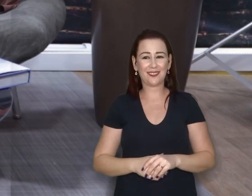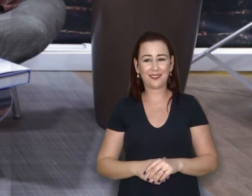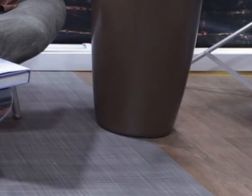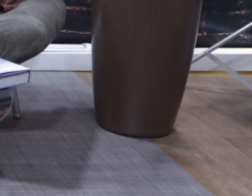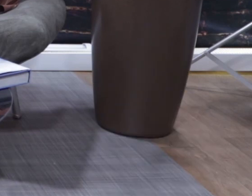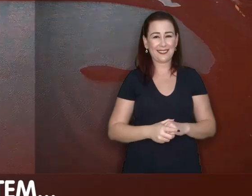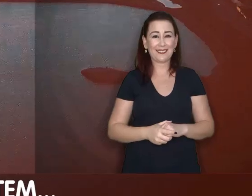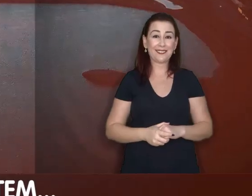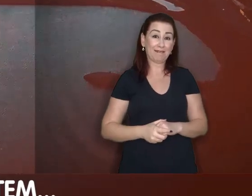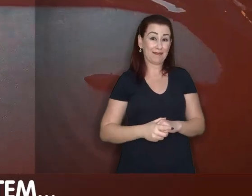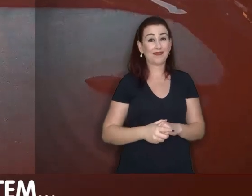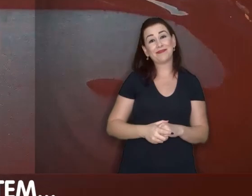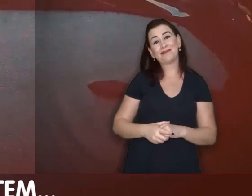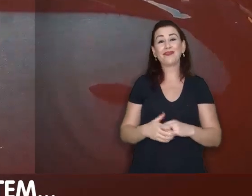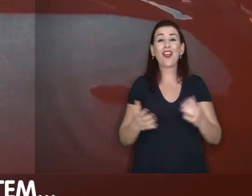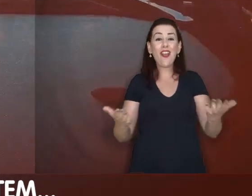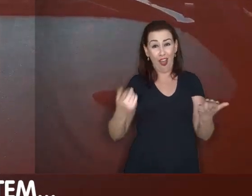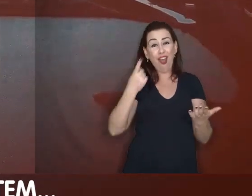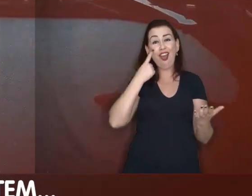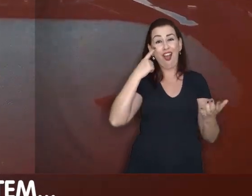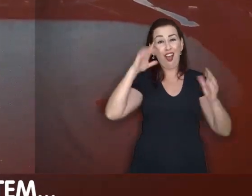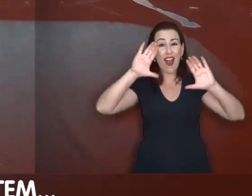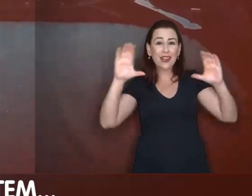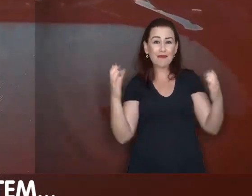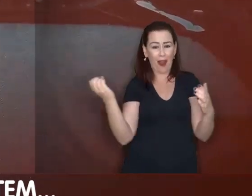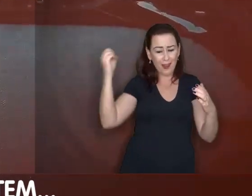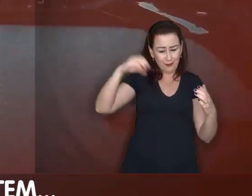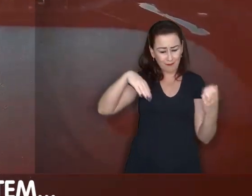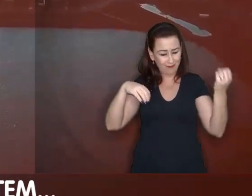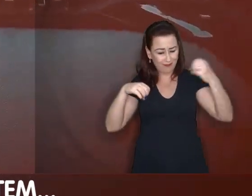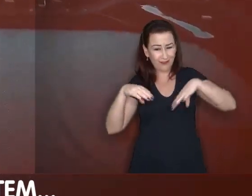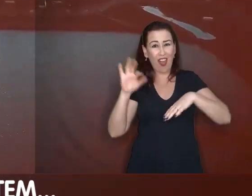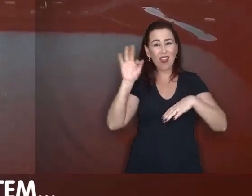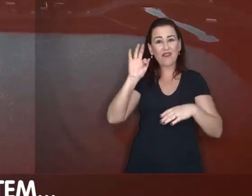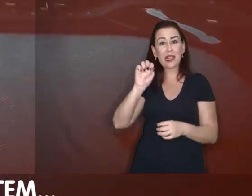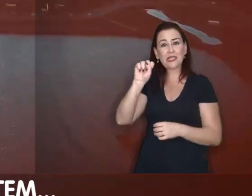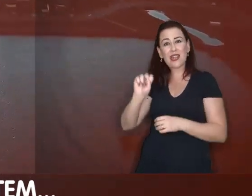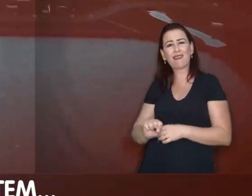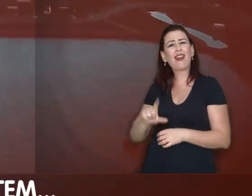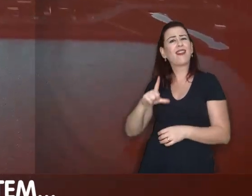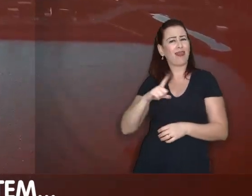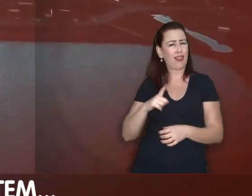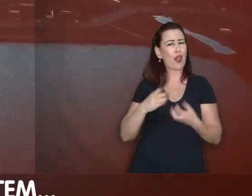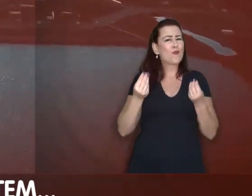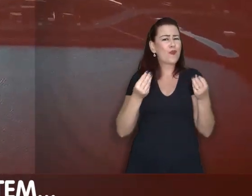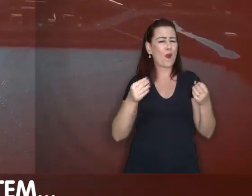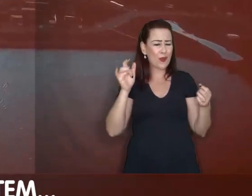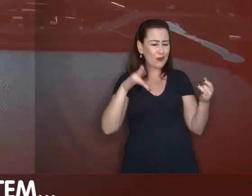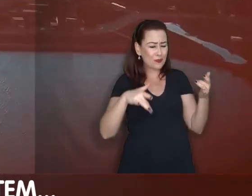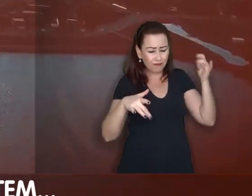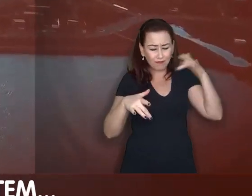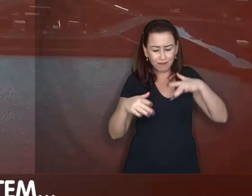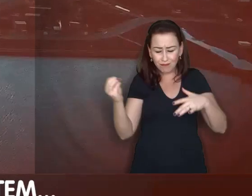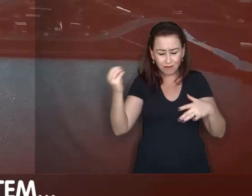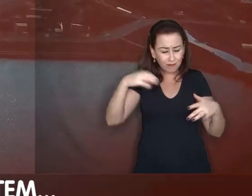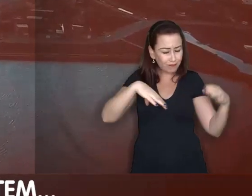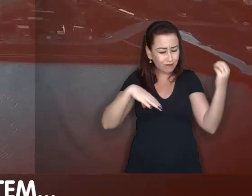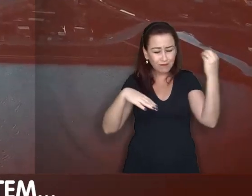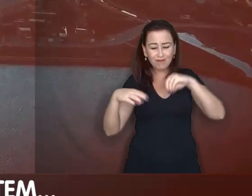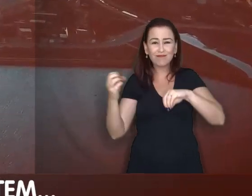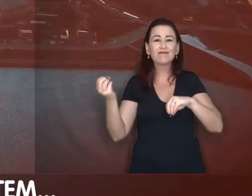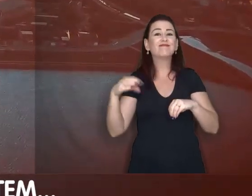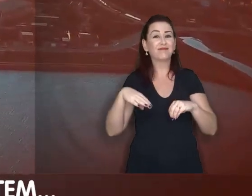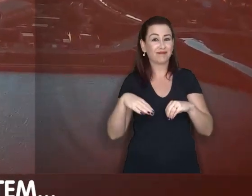gente. Olha o balaio de feira, no balaio tem. Olha o balaio de feira,